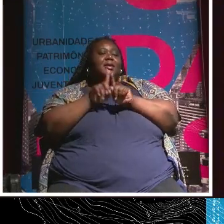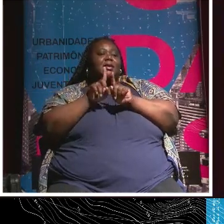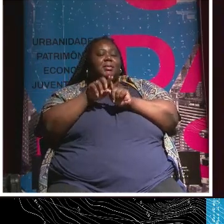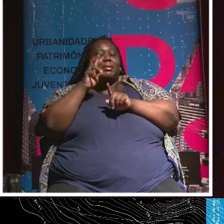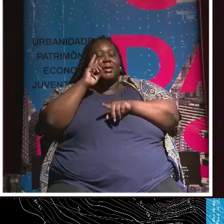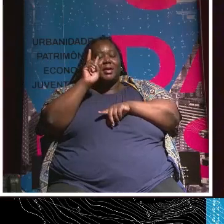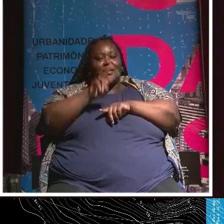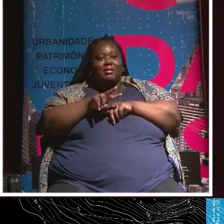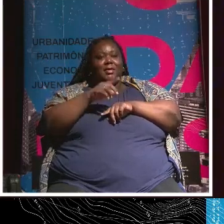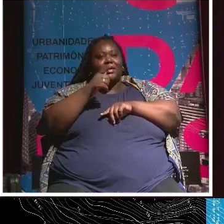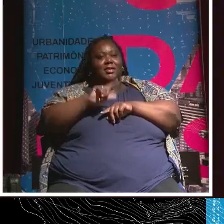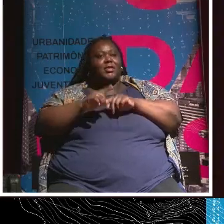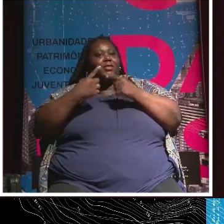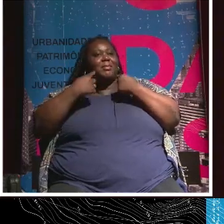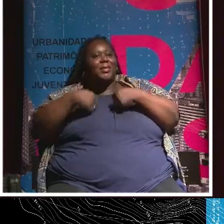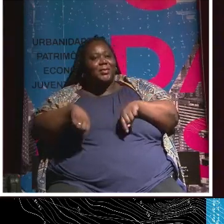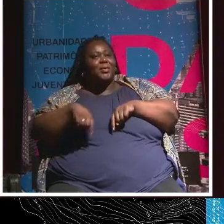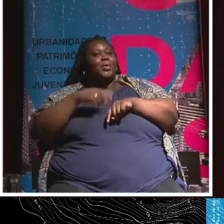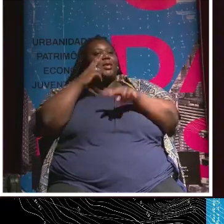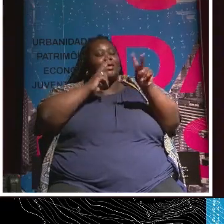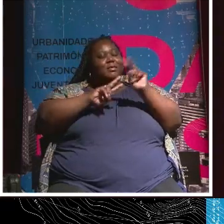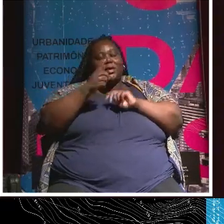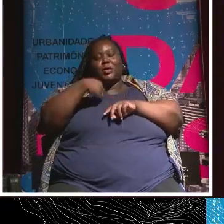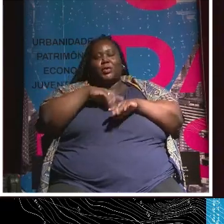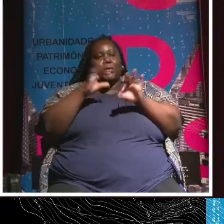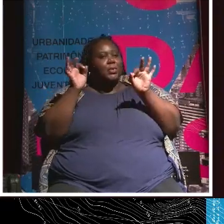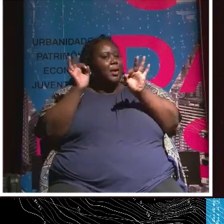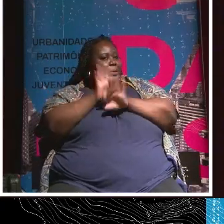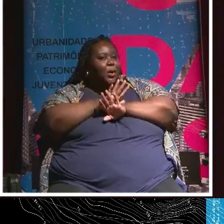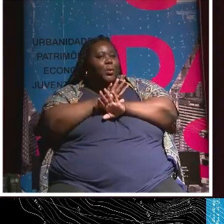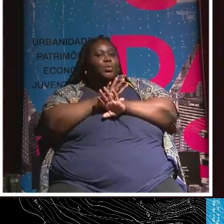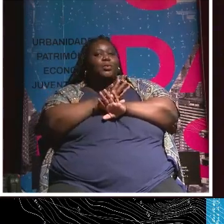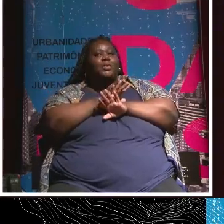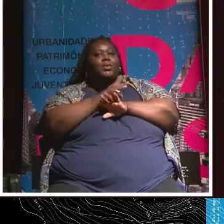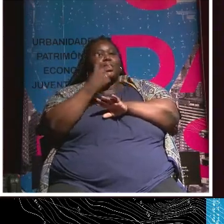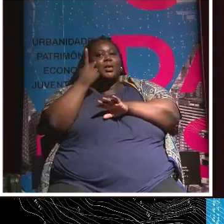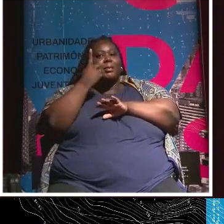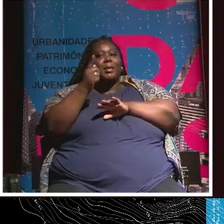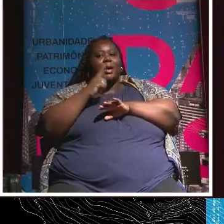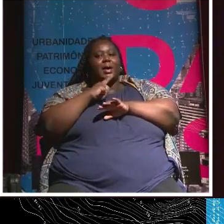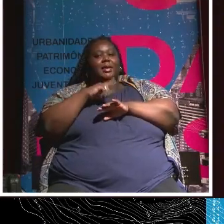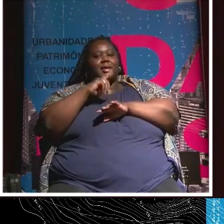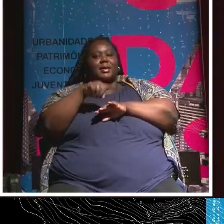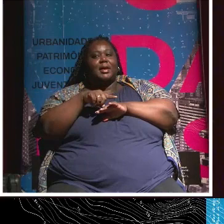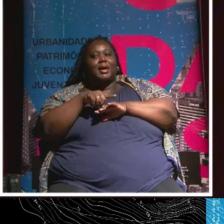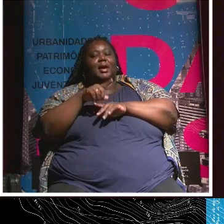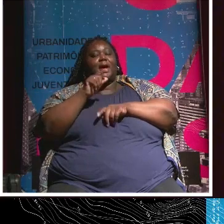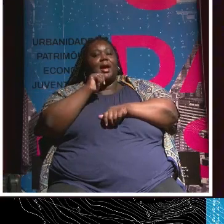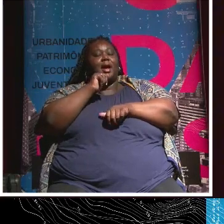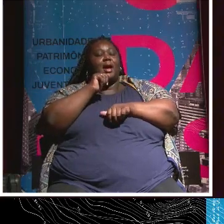rever posturas e pontos de vista que muitas vezes a gente não está preparado para ter essa flexibilidade